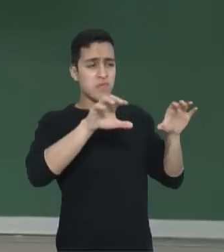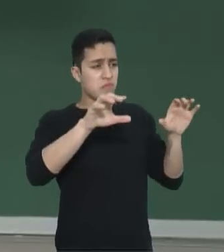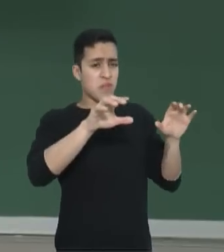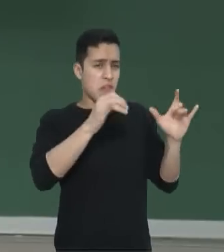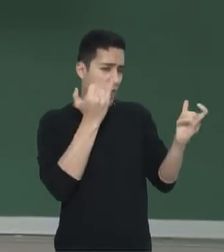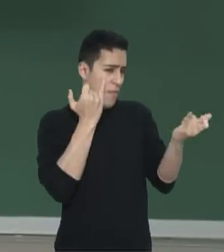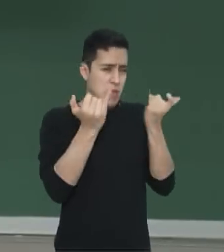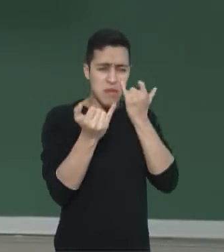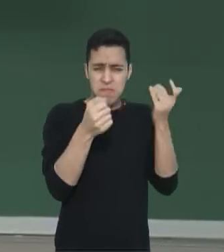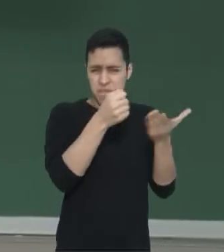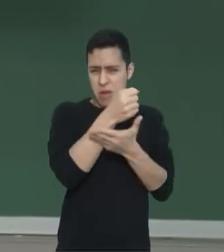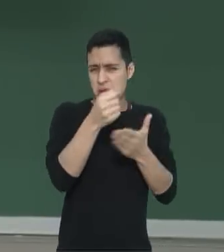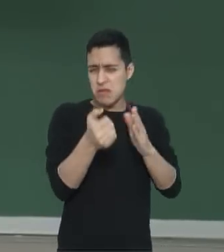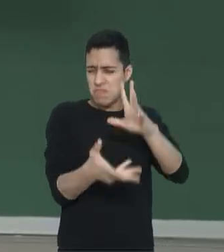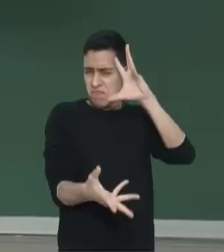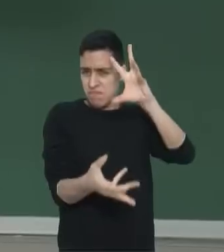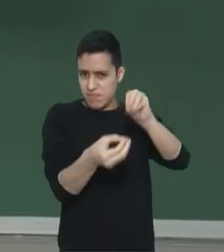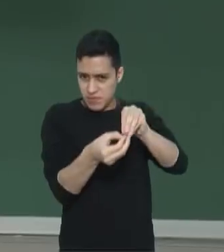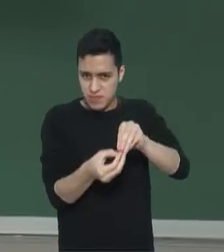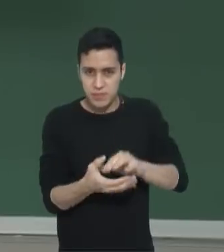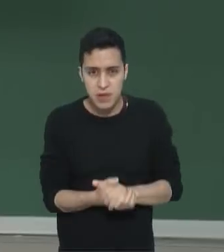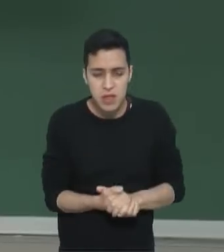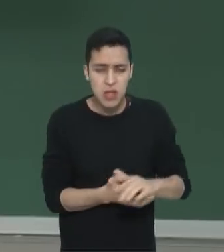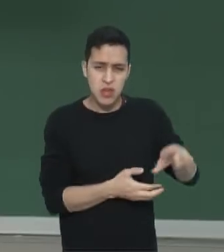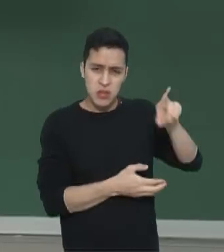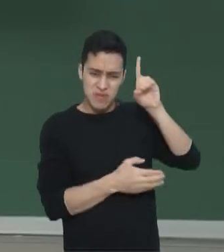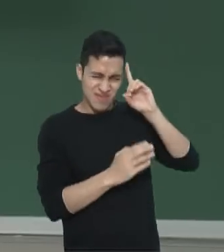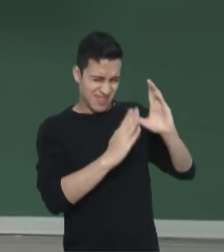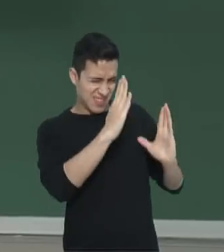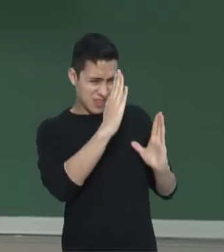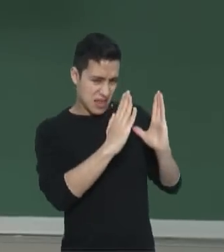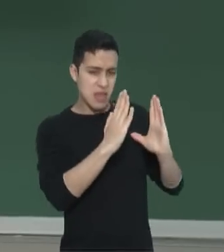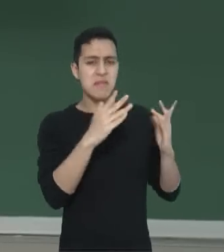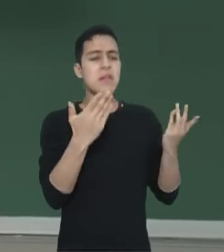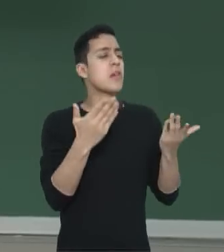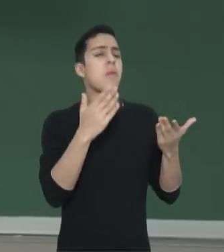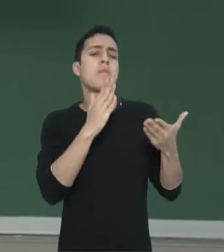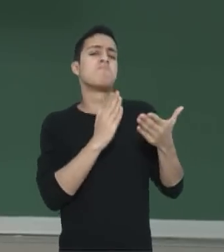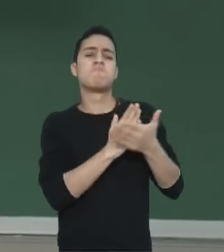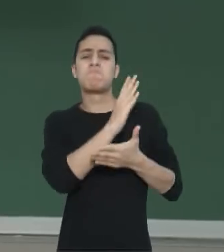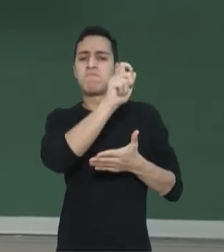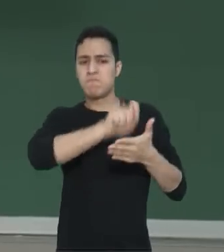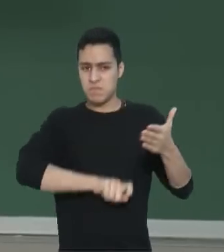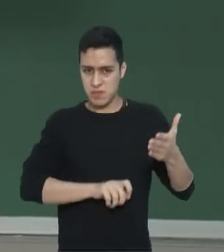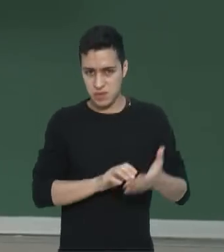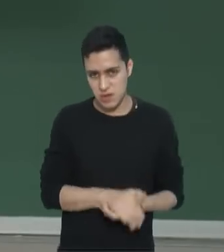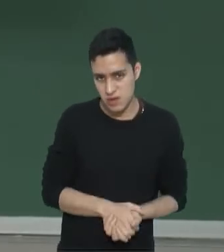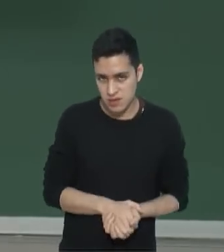e diretas. O dia, a data e quando ela foi sancionada.